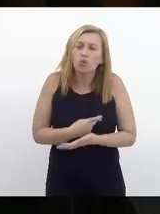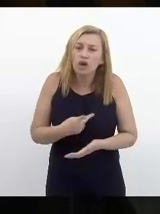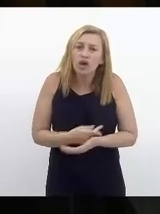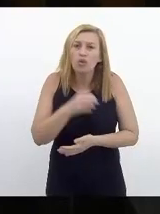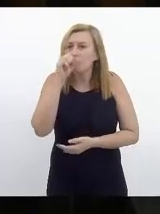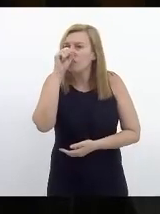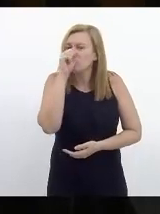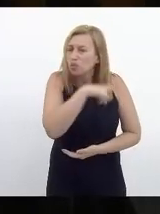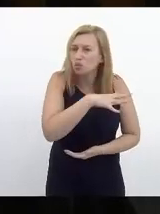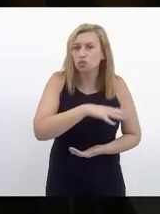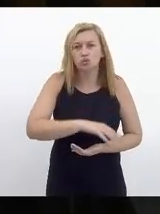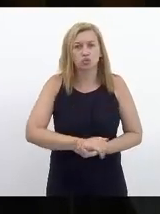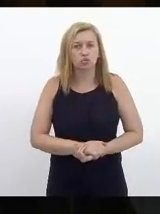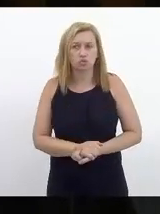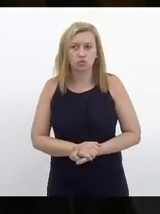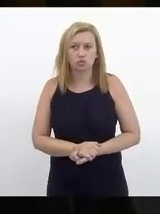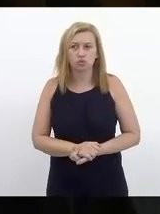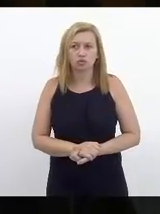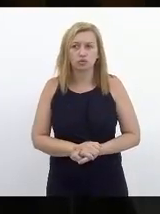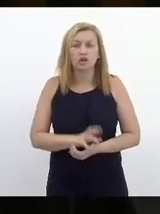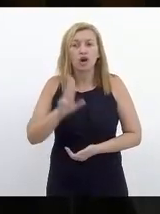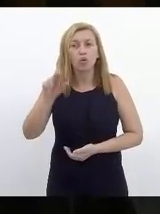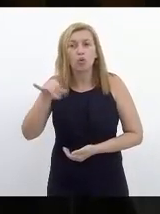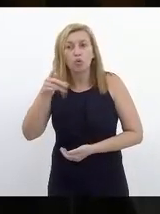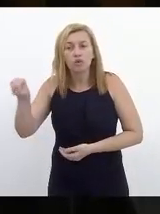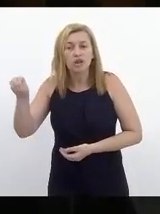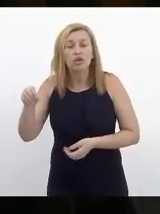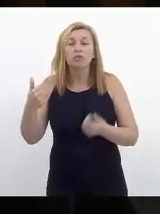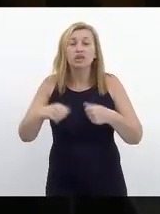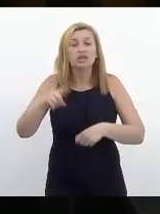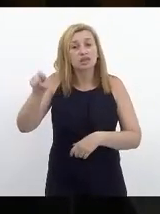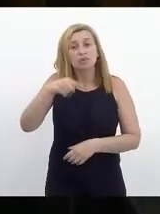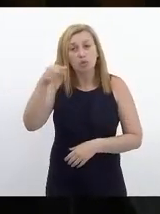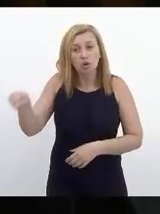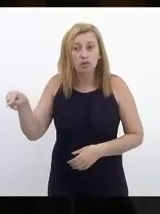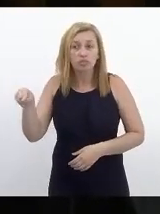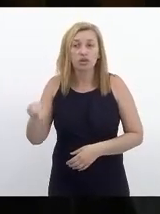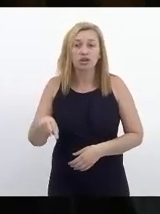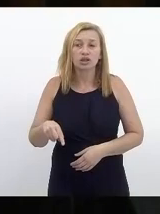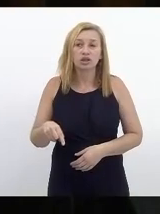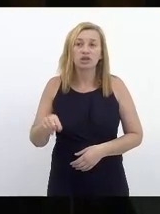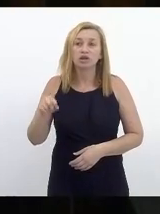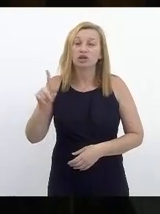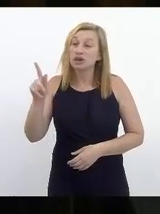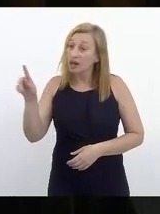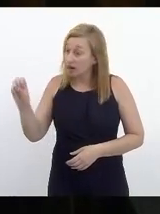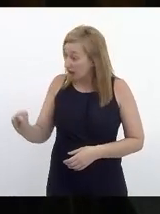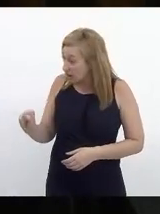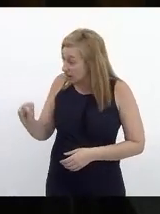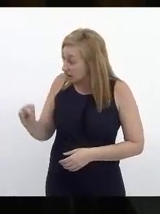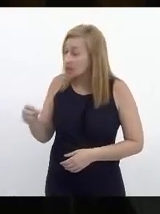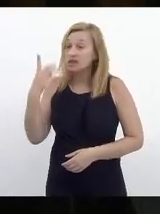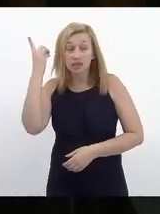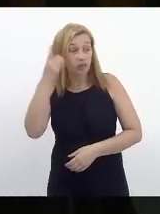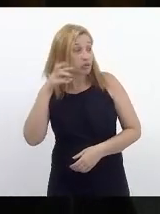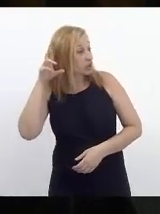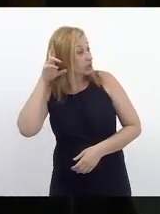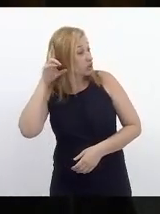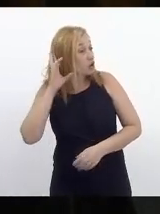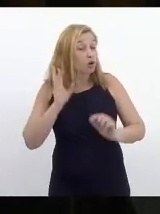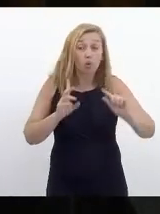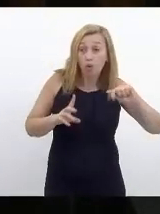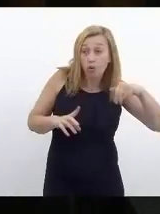abuso. A União tinha que proibir. Uma coisa é gás, deputada Rosane.